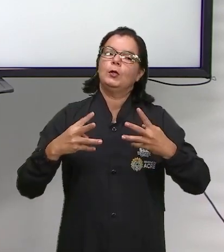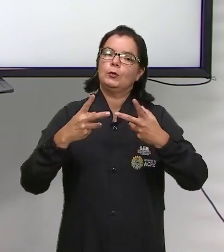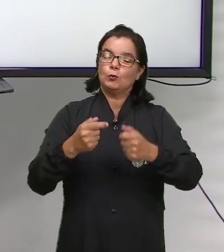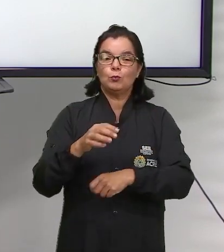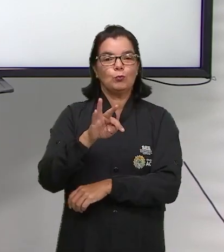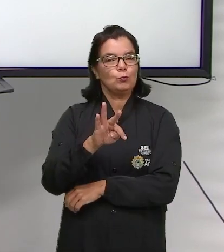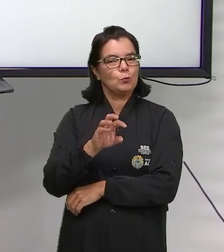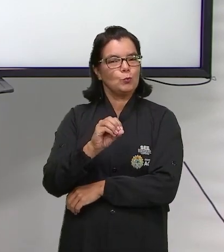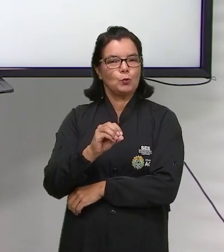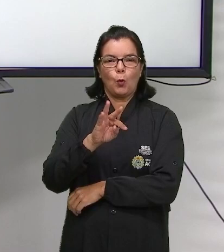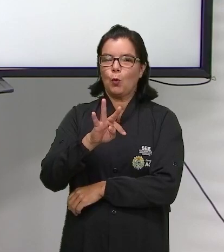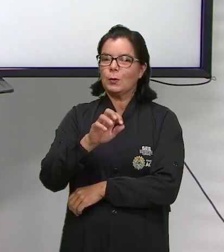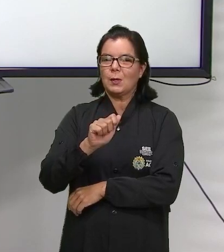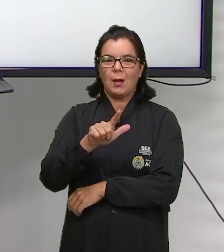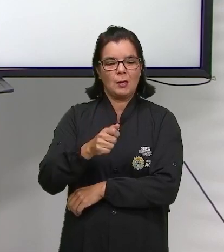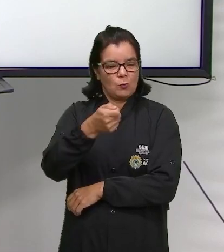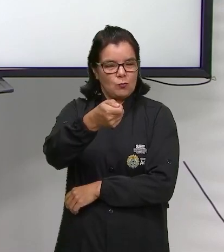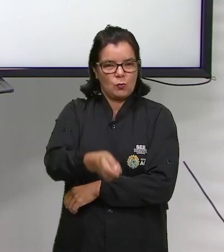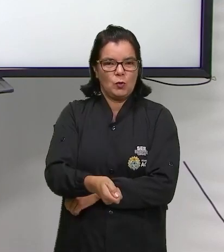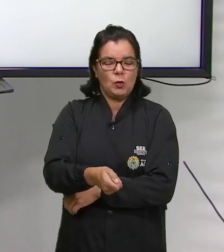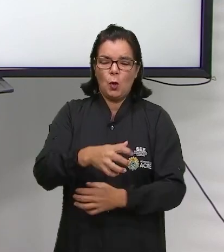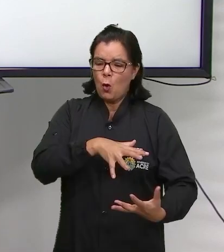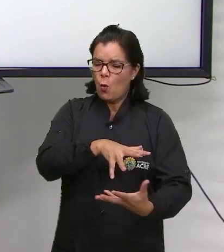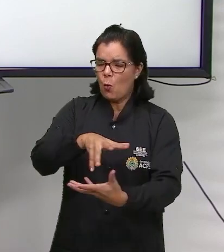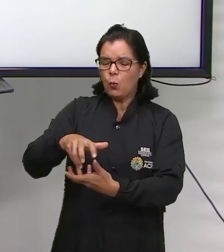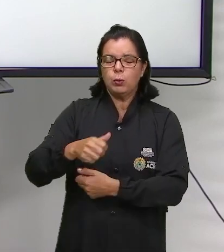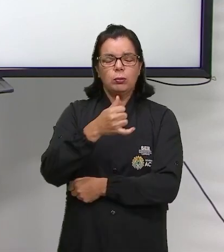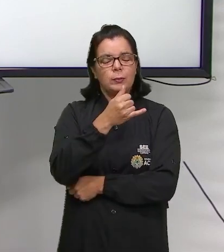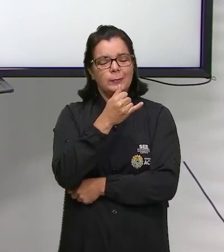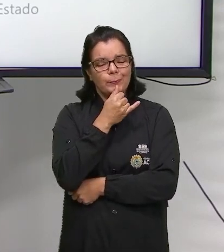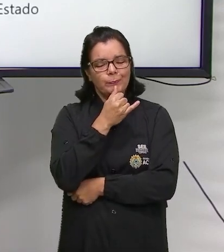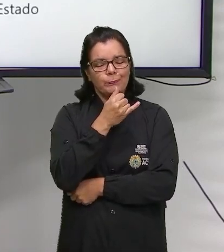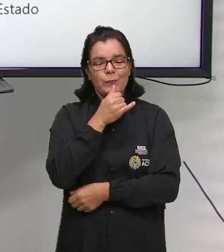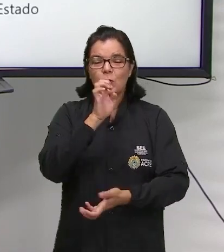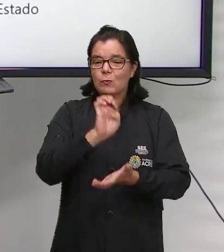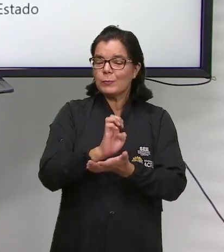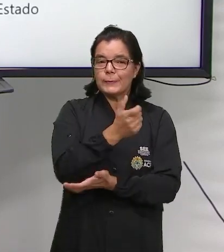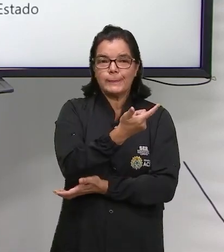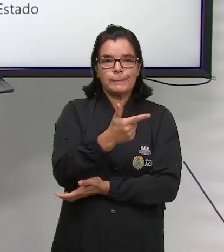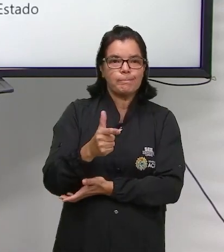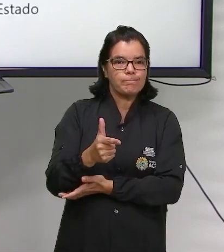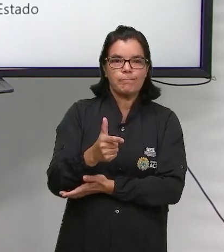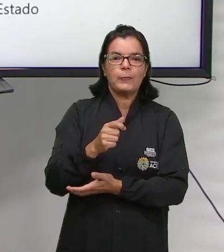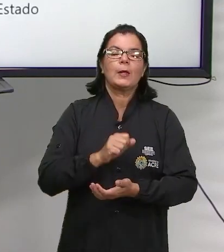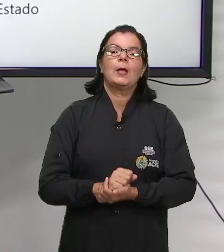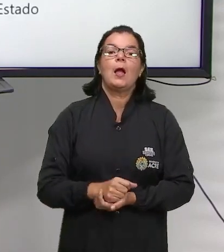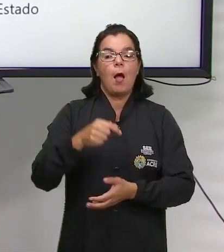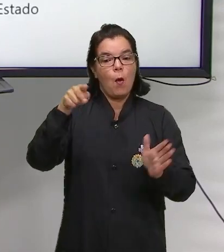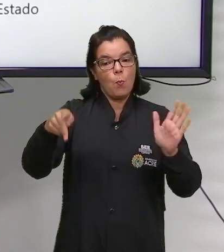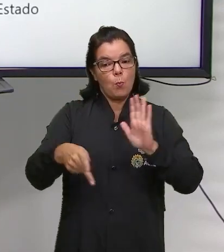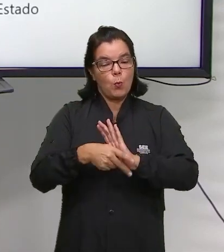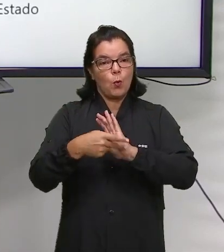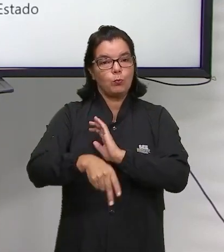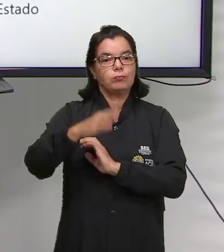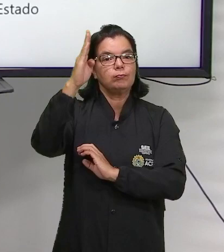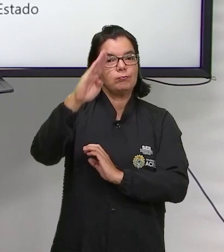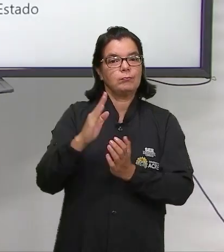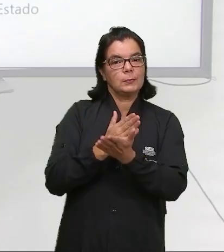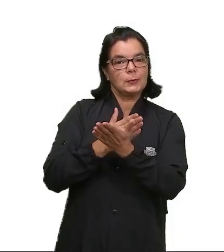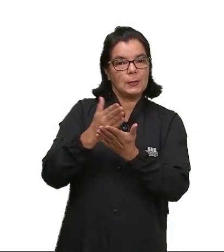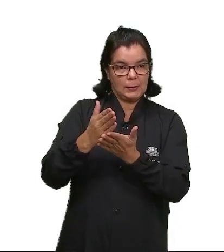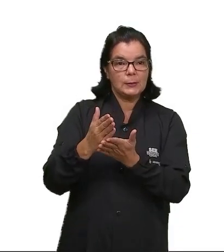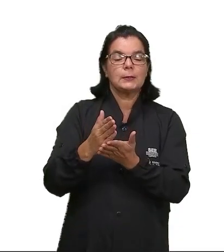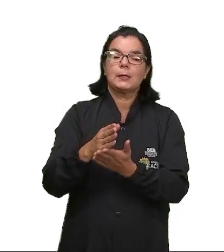totalitarismo. Então o mundo todo está numa tristeza, numa desesperança muito grande, né? Aqui no Brasil a gente vai ter o início da